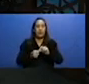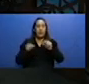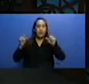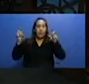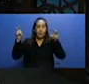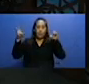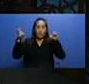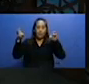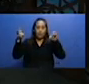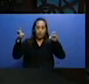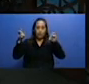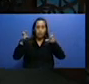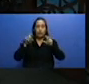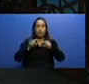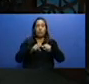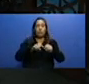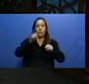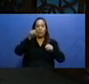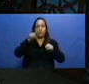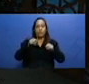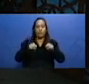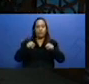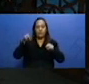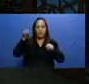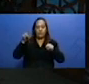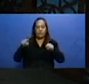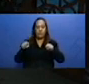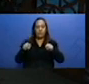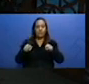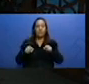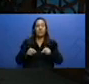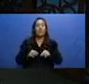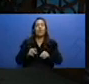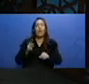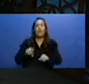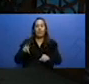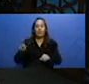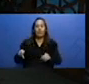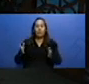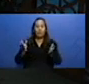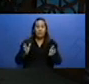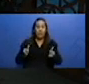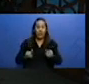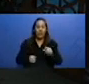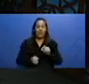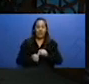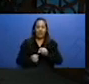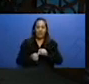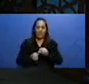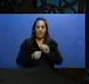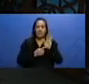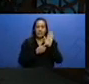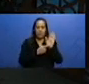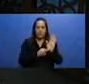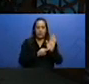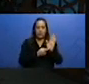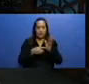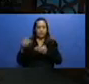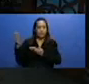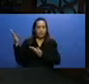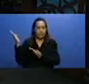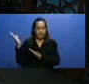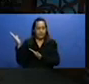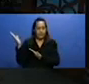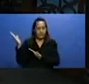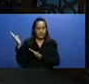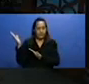um título para o gráfico. Aqui a professora Vanessa já fez o gráfico, tá vendo? Que vocês vão fazer